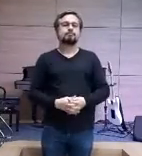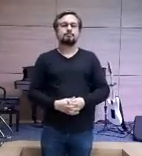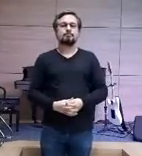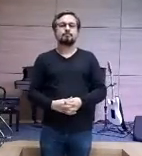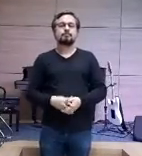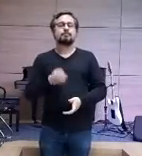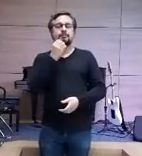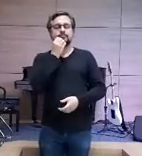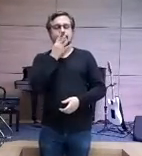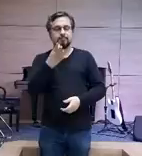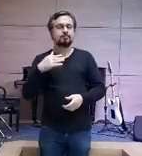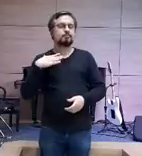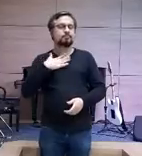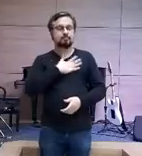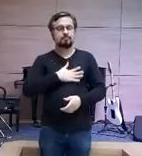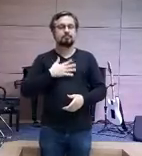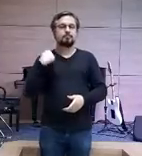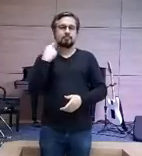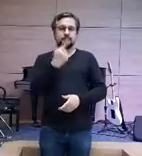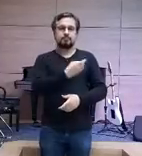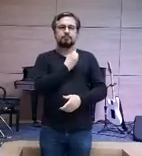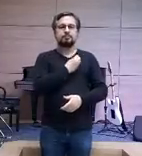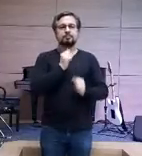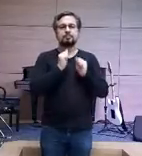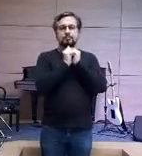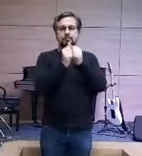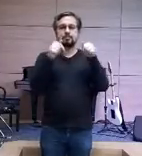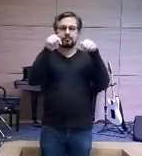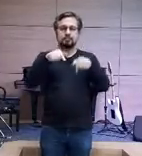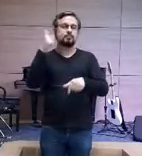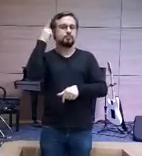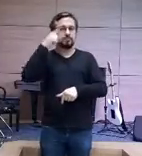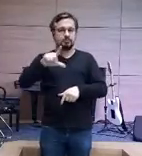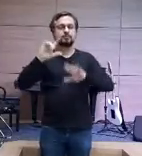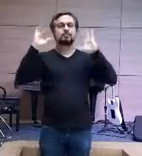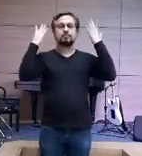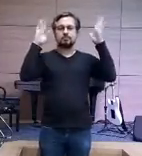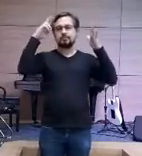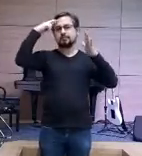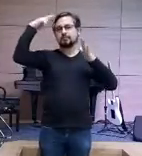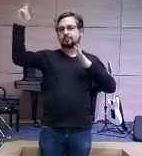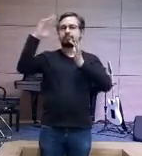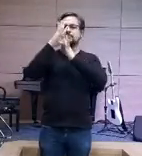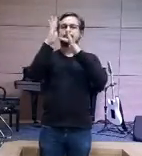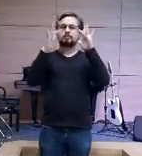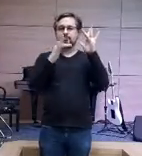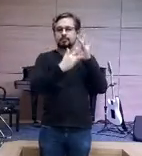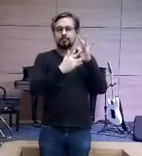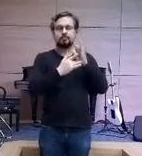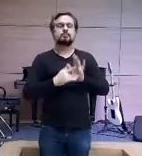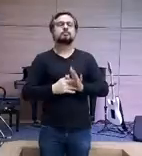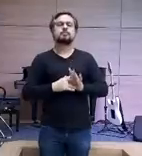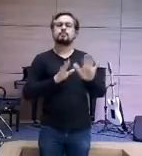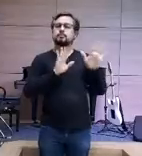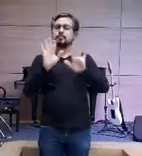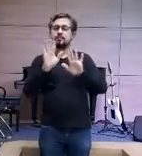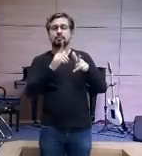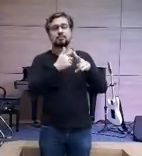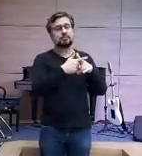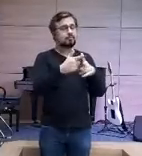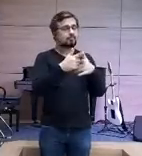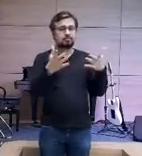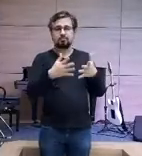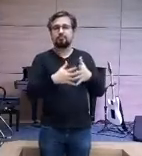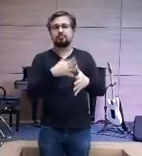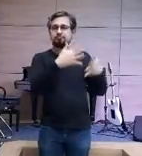que maravilha estarmos juntos mais uma vez para Celebrar ao Senhor Jesus mesmo com a grande rotina né